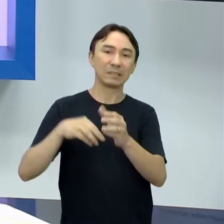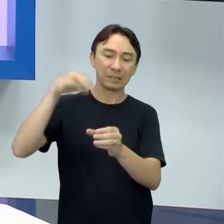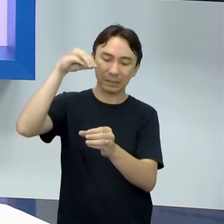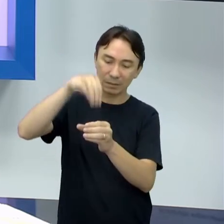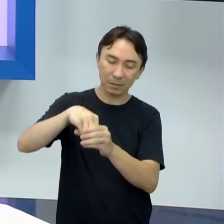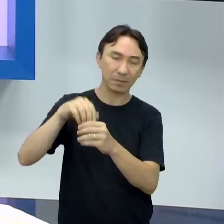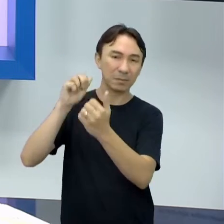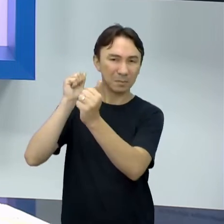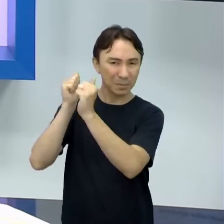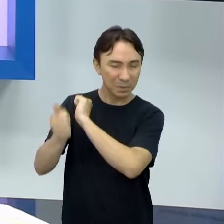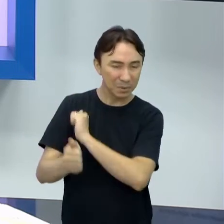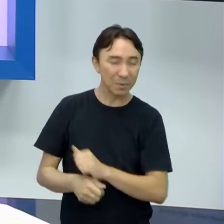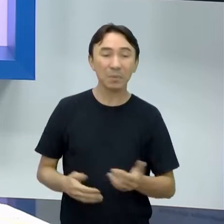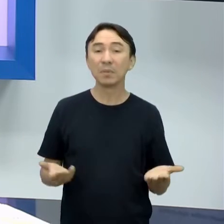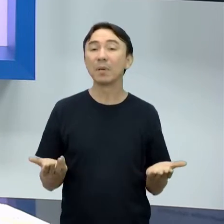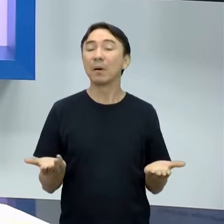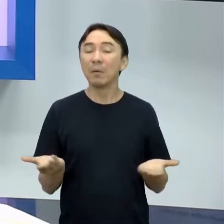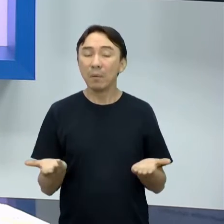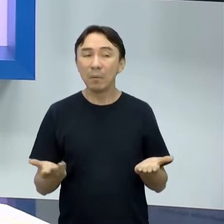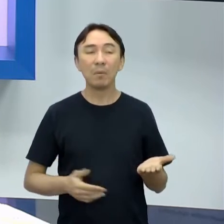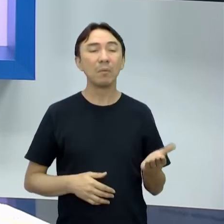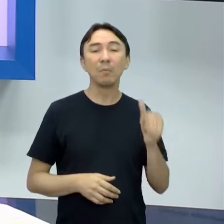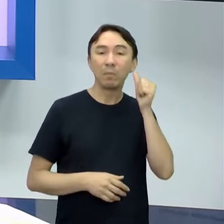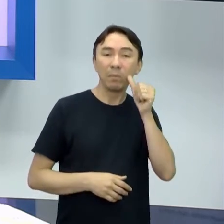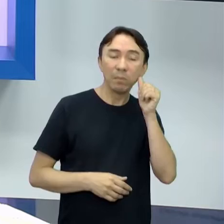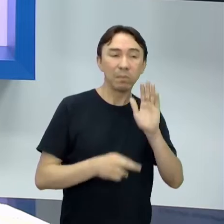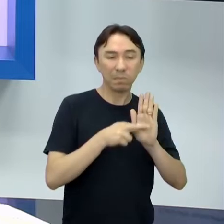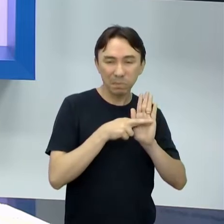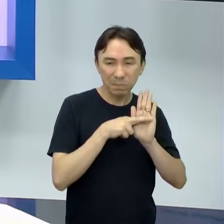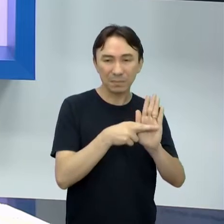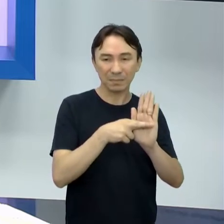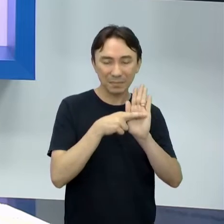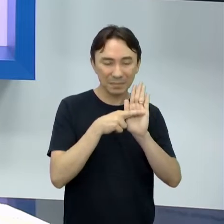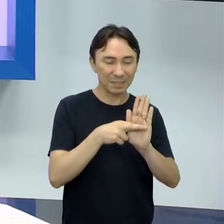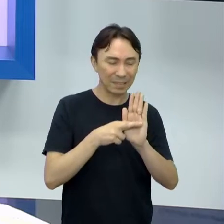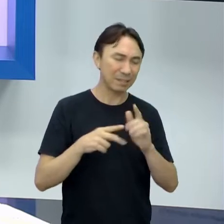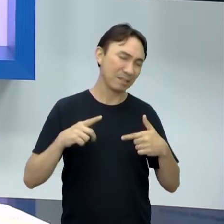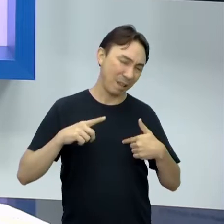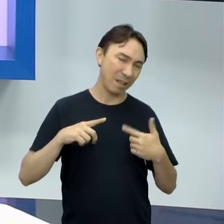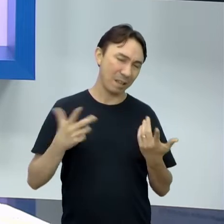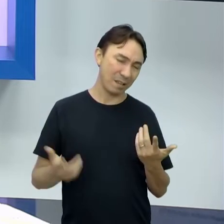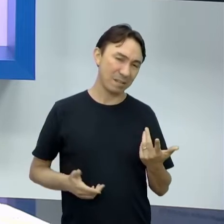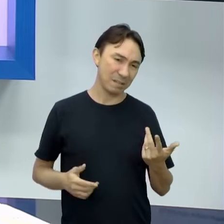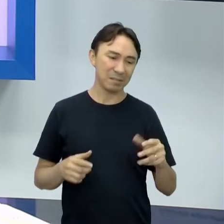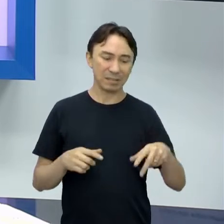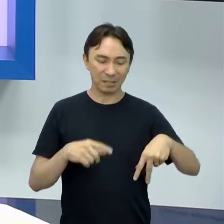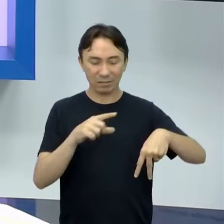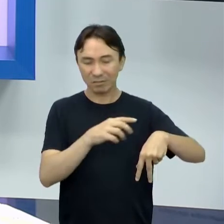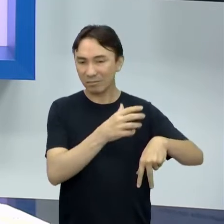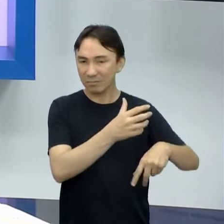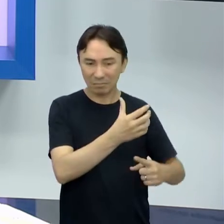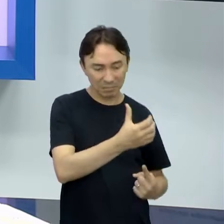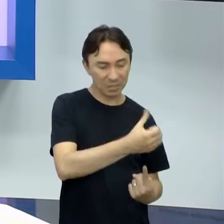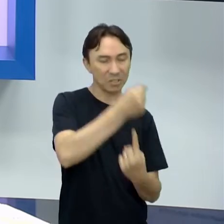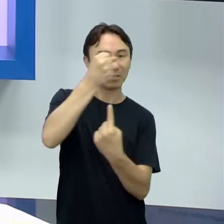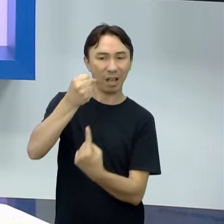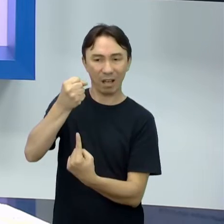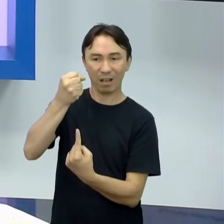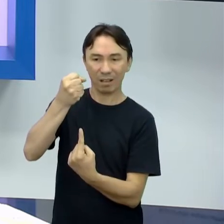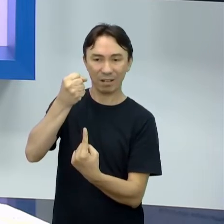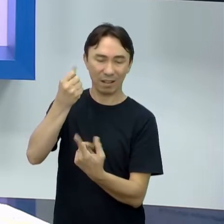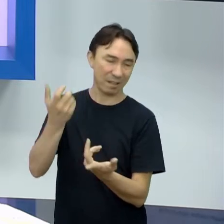destaque, mas a gente tem que pensar na representatividade, não falando só de representatividade feminina, nós temos